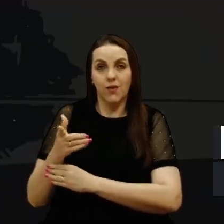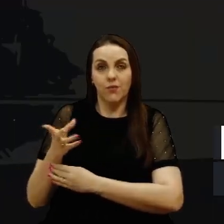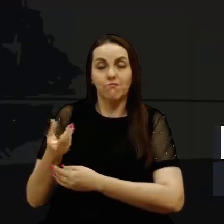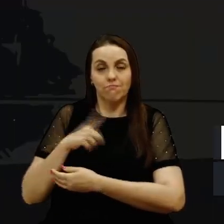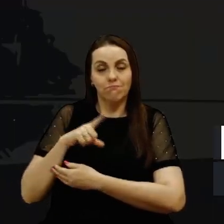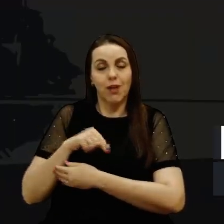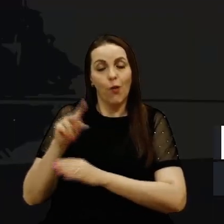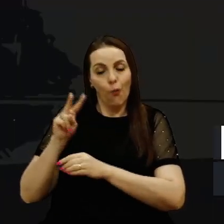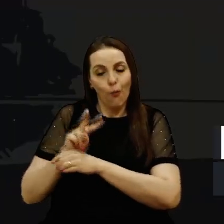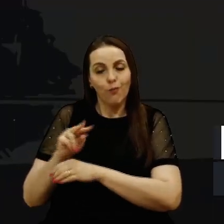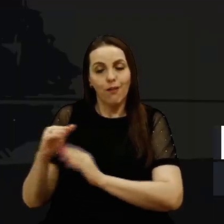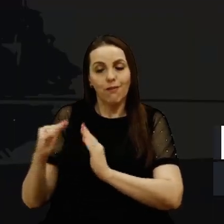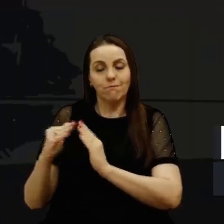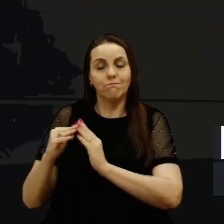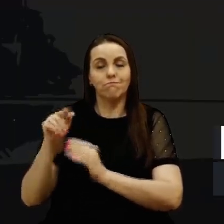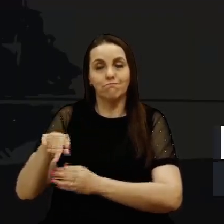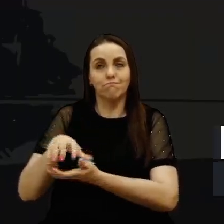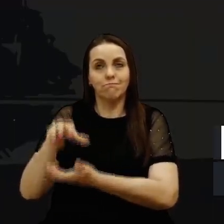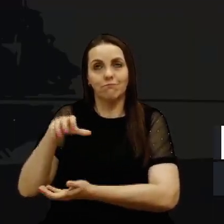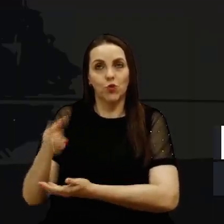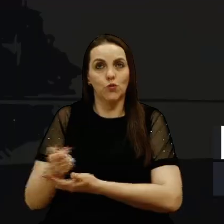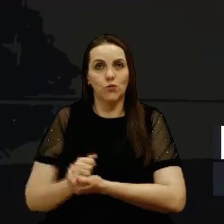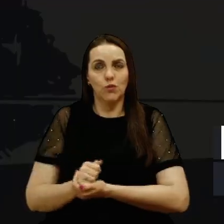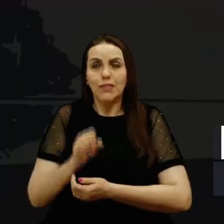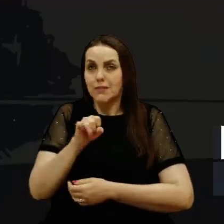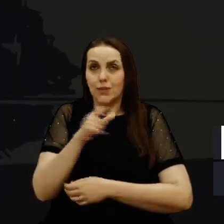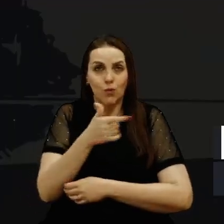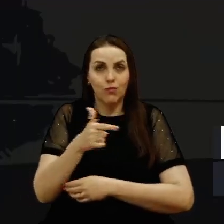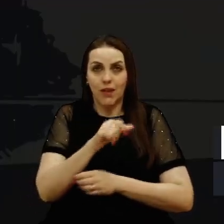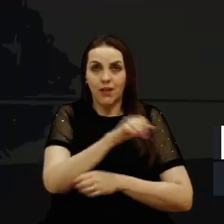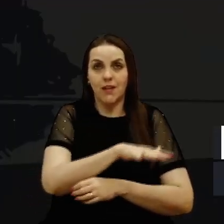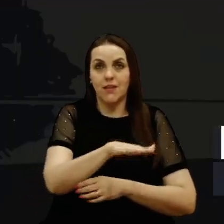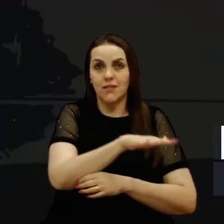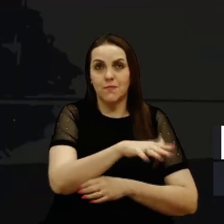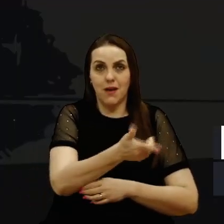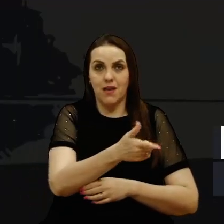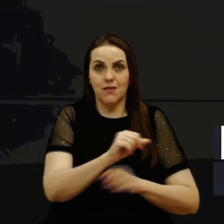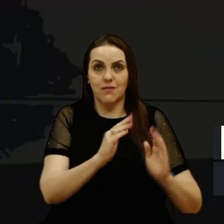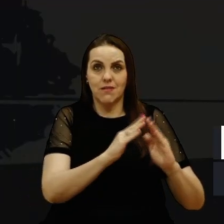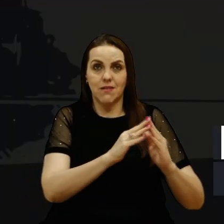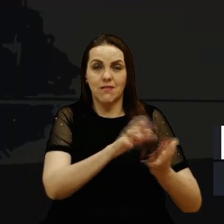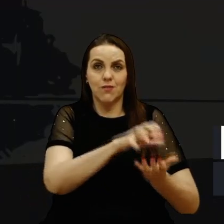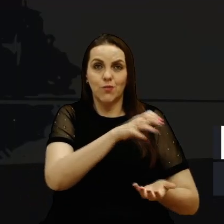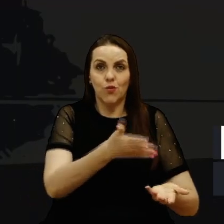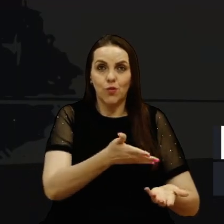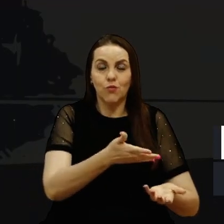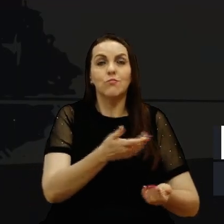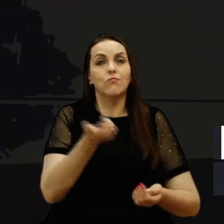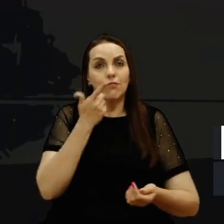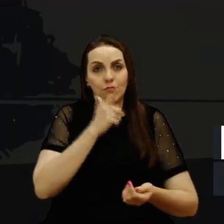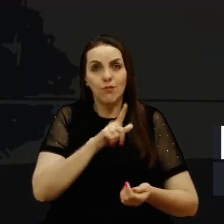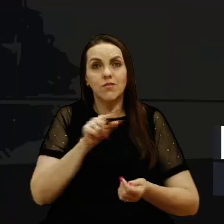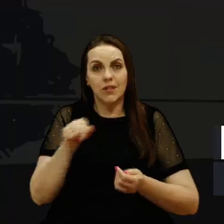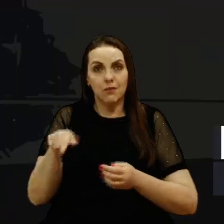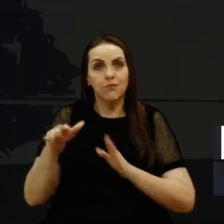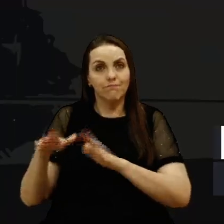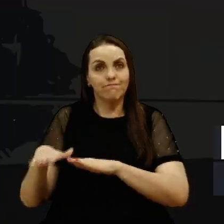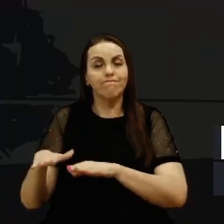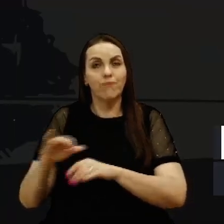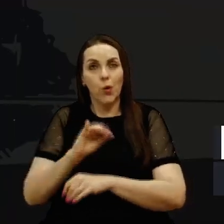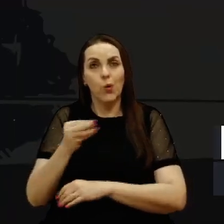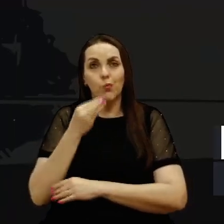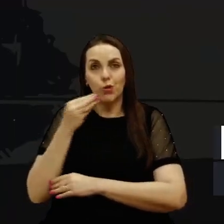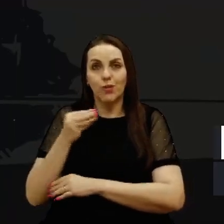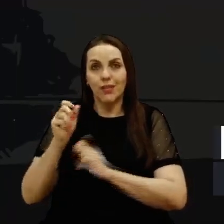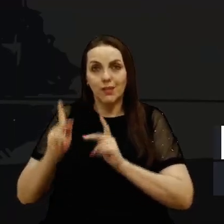na sua casa. Se não temos espaços em casa de idosos, nós precisamos sim oportunizar